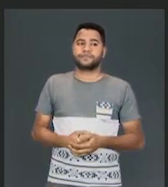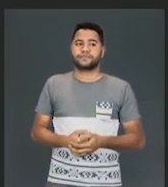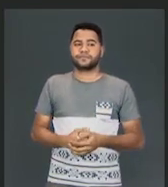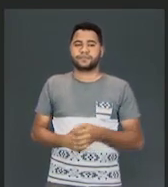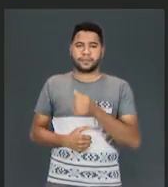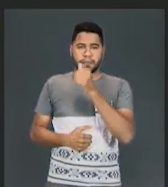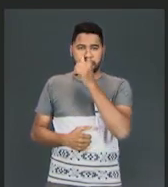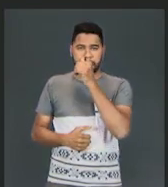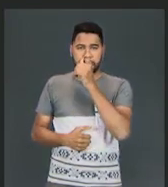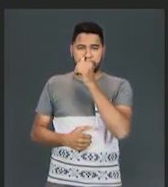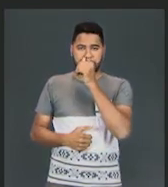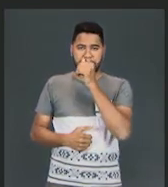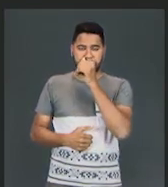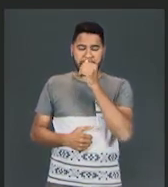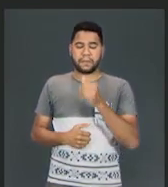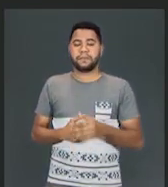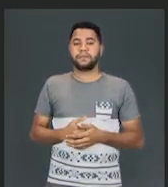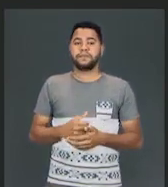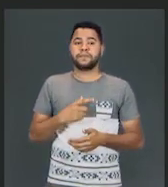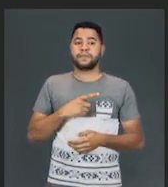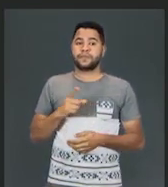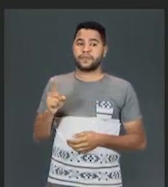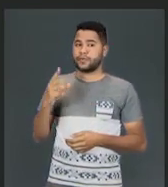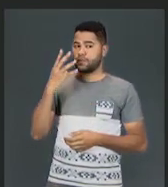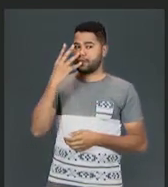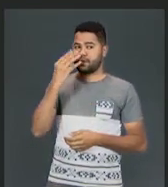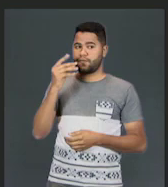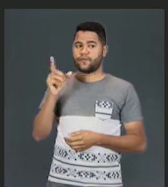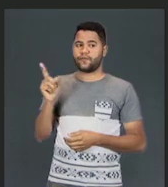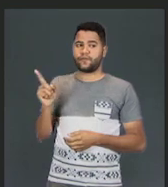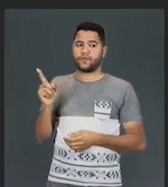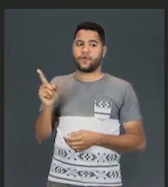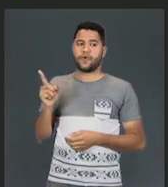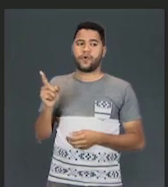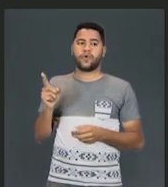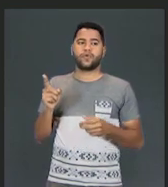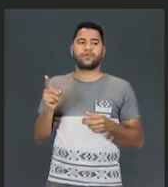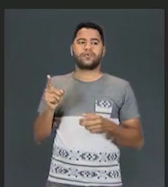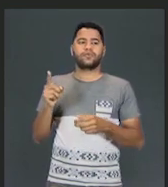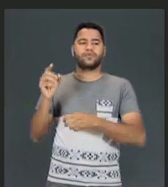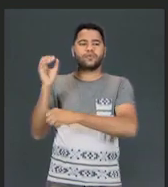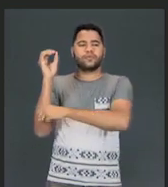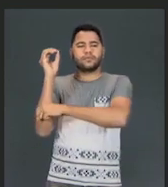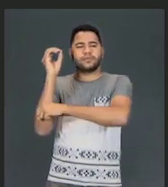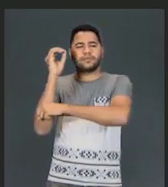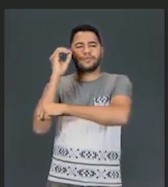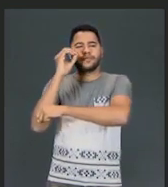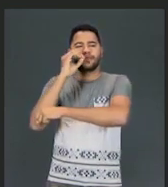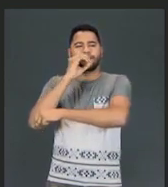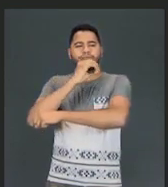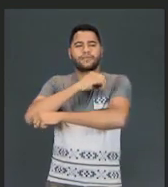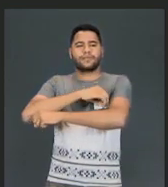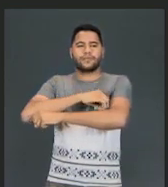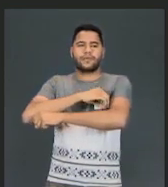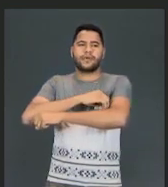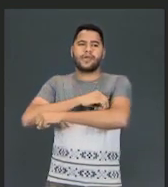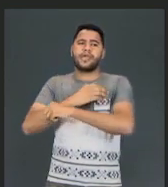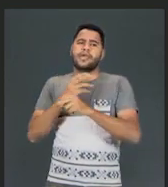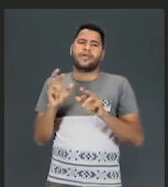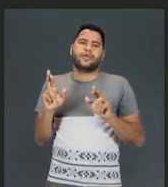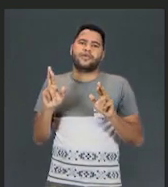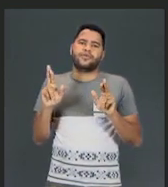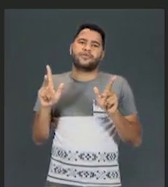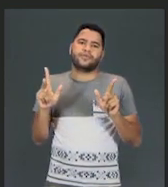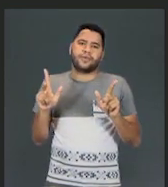Adventures temos aí uma foto né e um pôr do sol então pôr do sol na cidade é bem